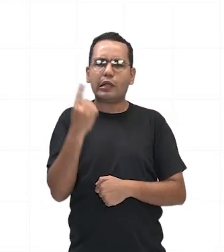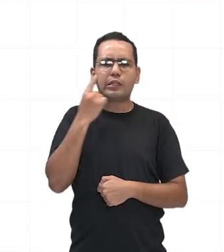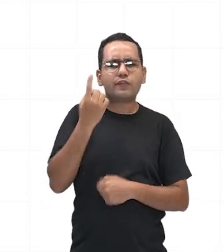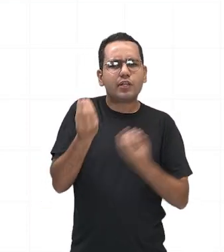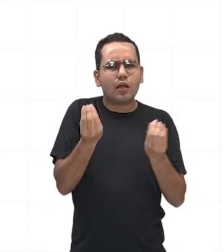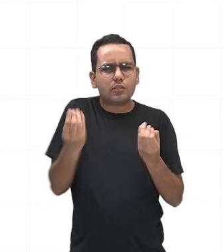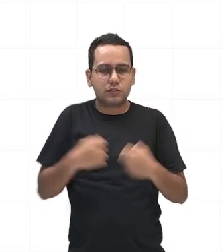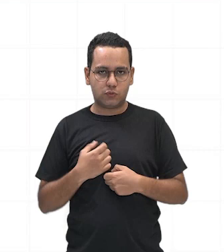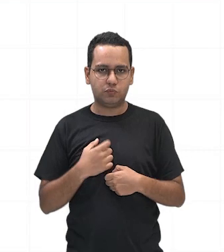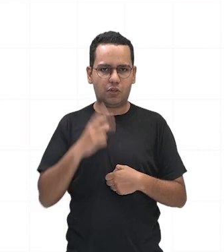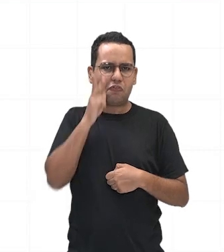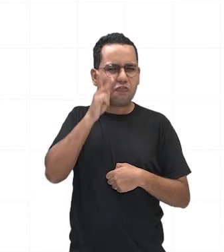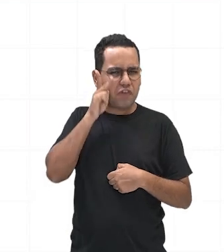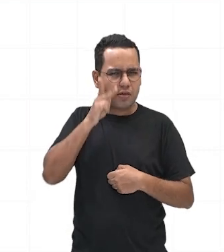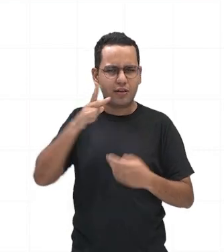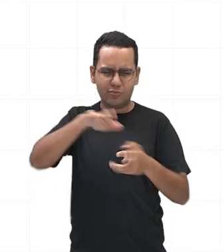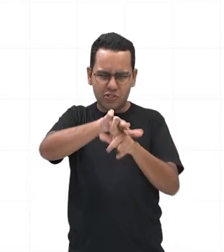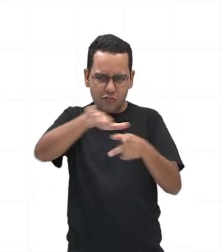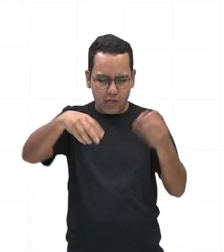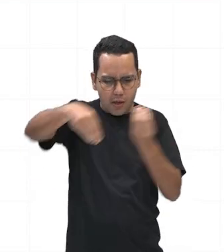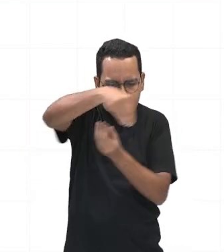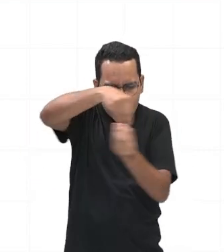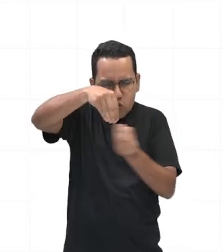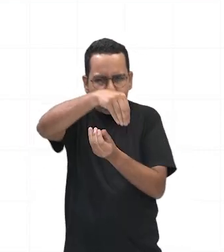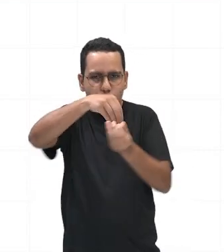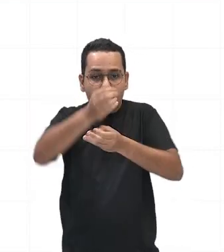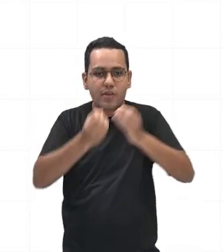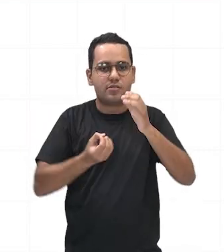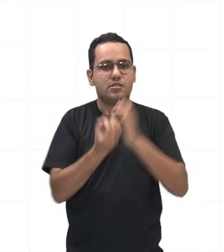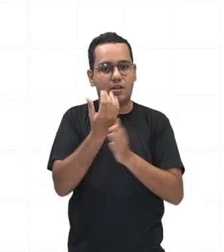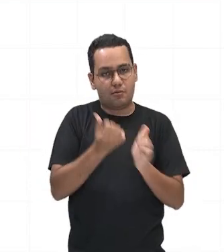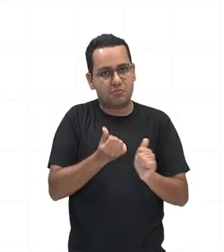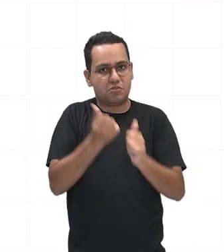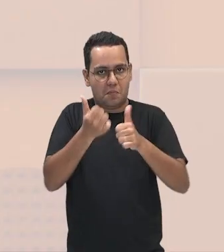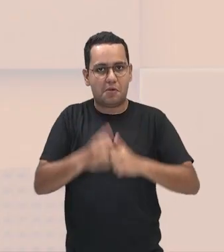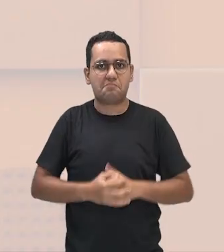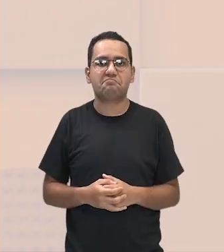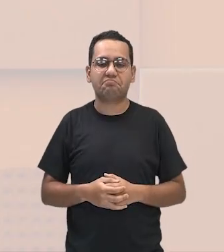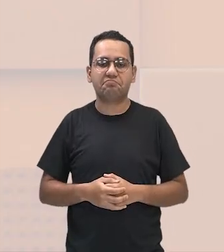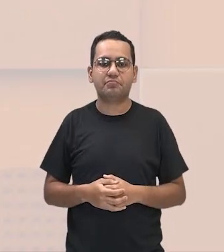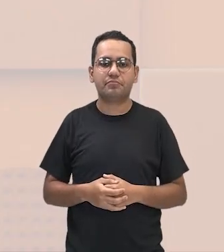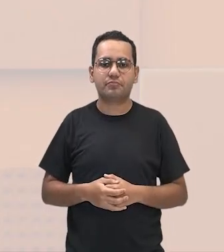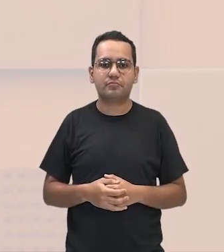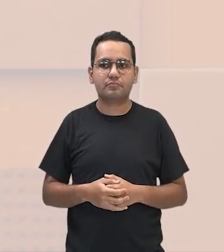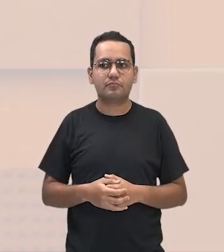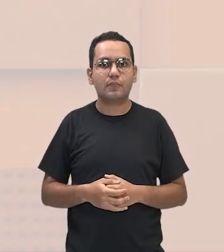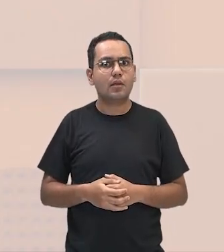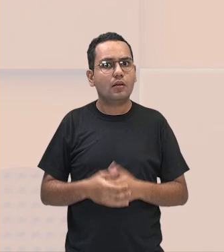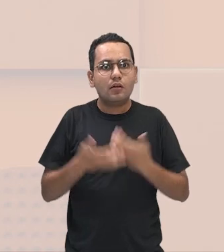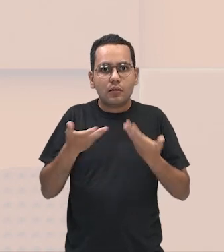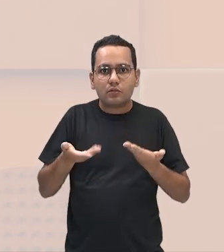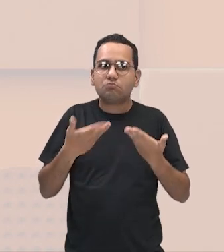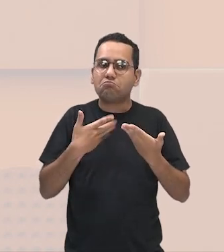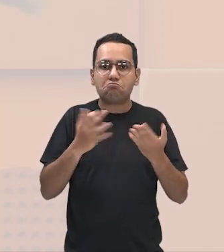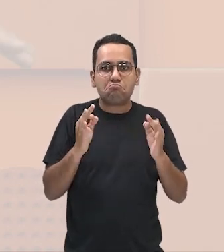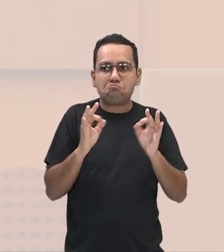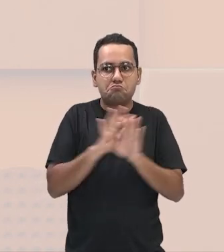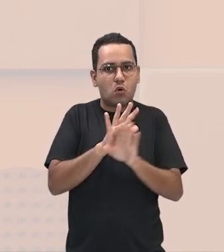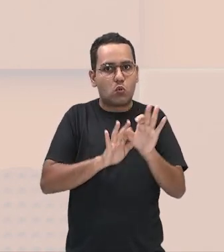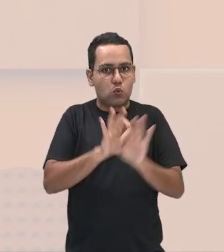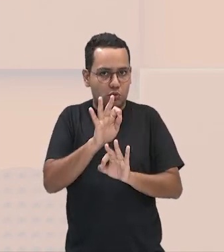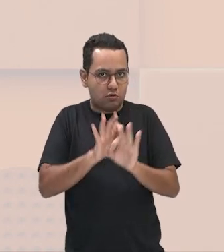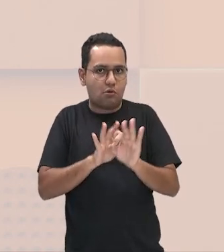Então, percebe, eles são autossuficientes. Eles precisavam fazer exatamente isso, né? Para quê? Para, então, fazer